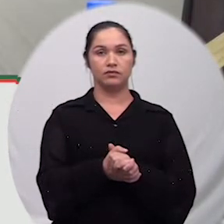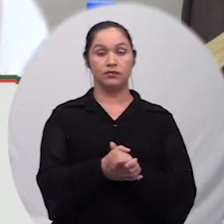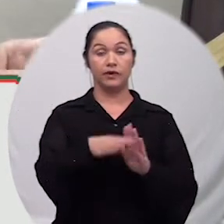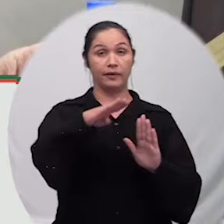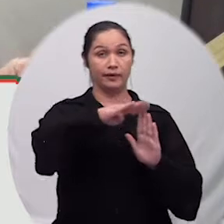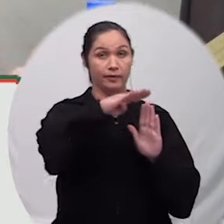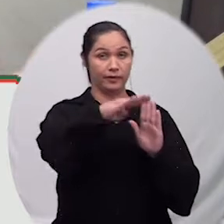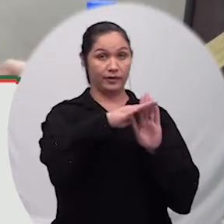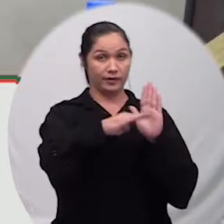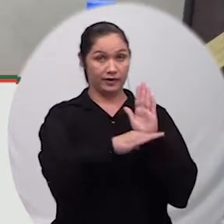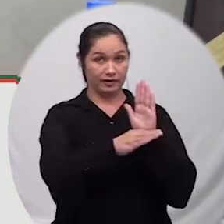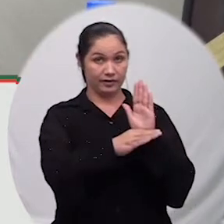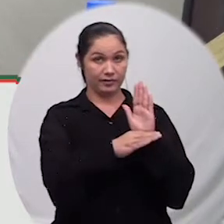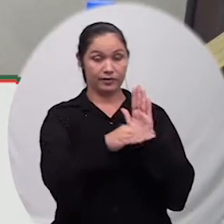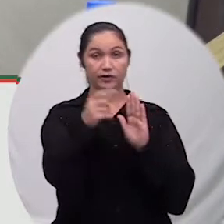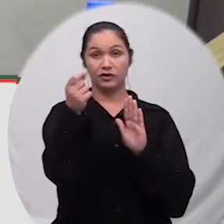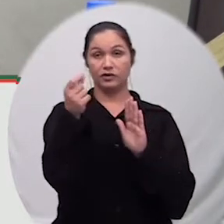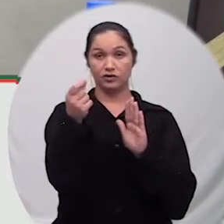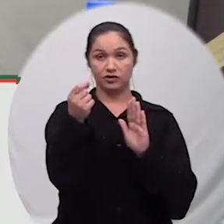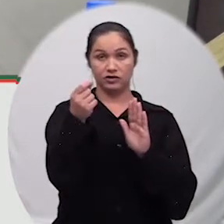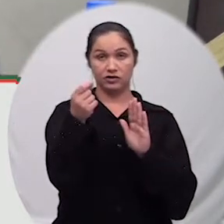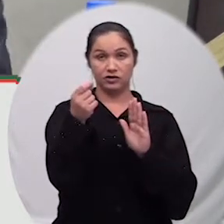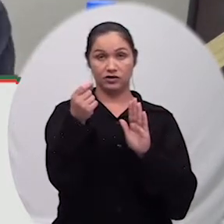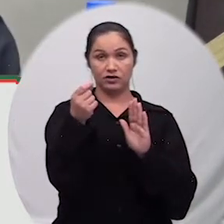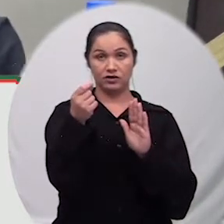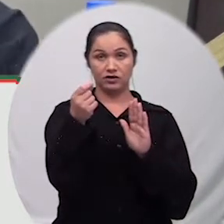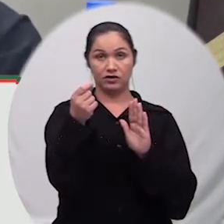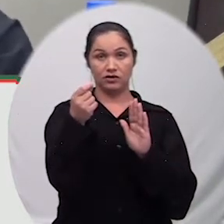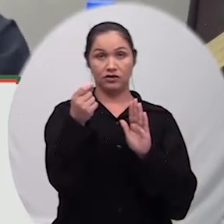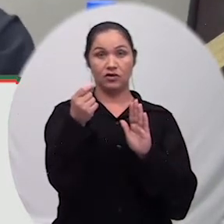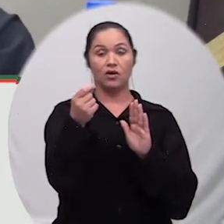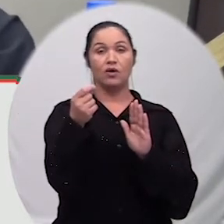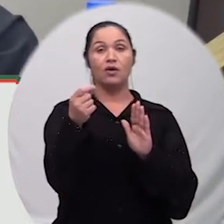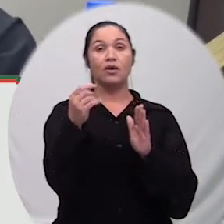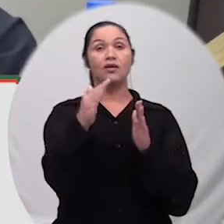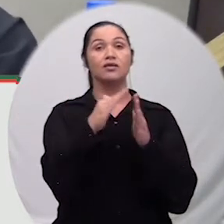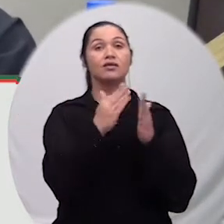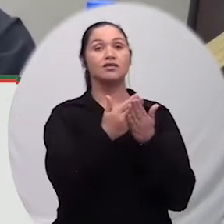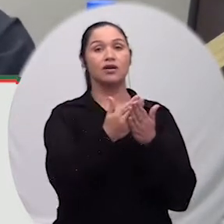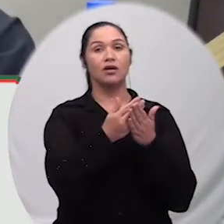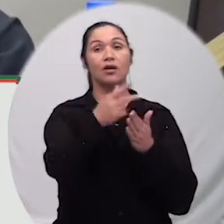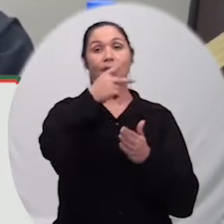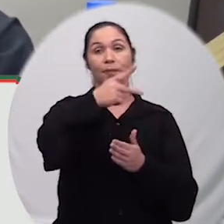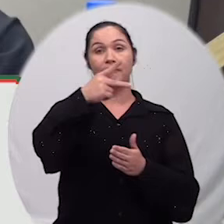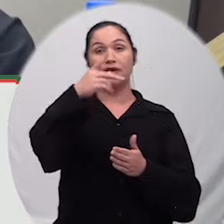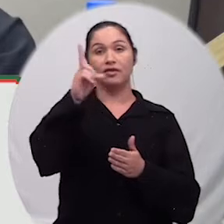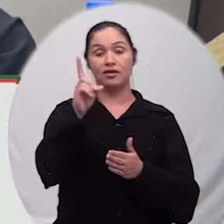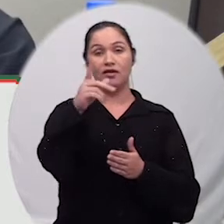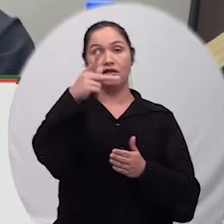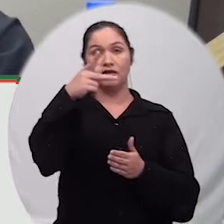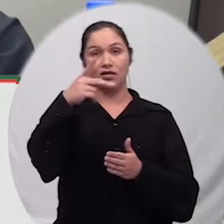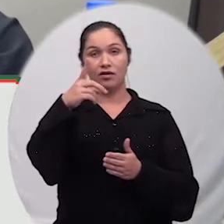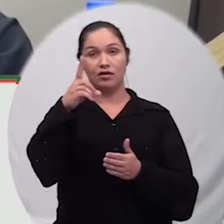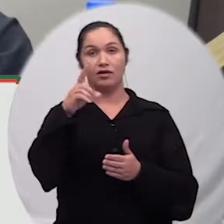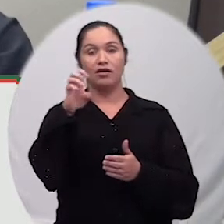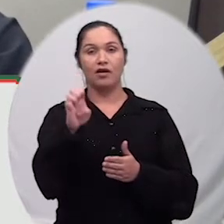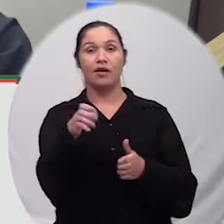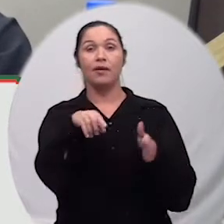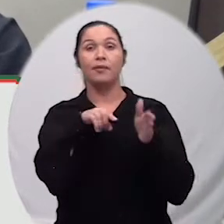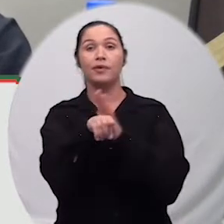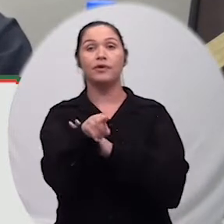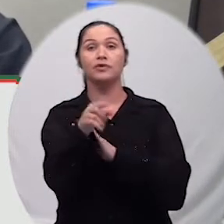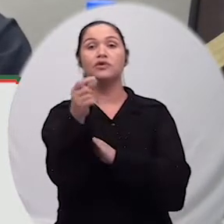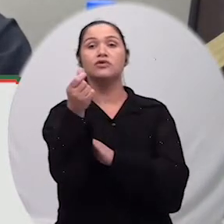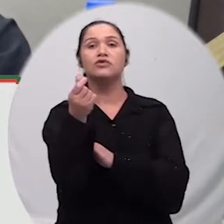Dinheiro Direto na Escola. Qual o valor recebido pelo município de Criciúma e quais os valores